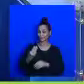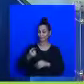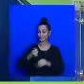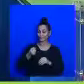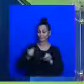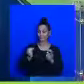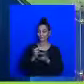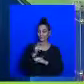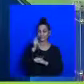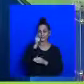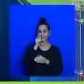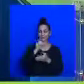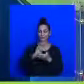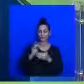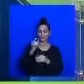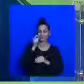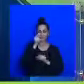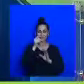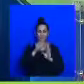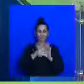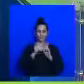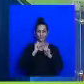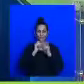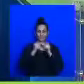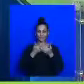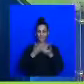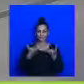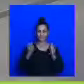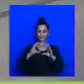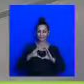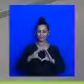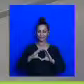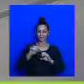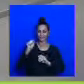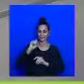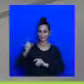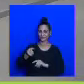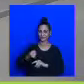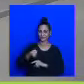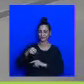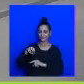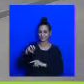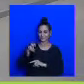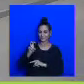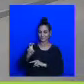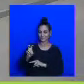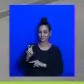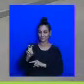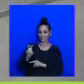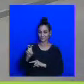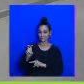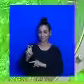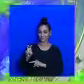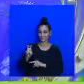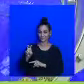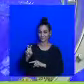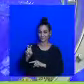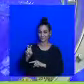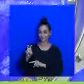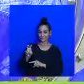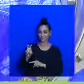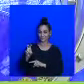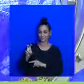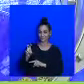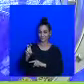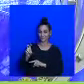no super 7 em fique de olho na sua aposta e boa sorte bola azul número 5